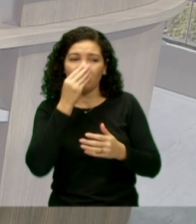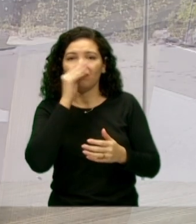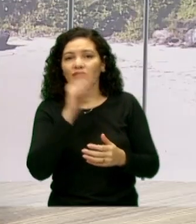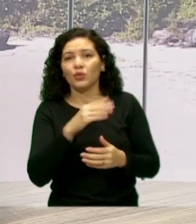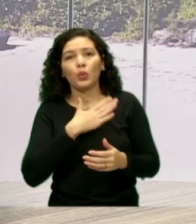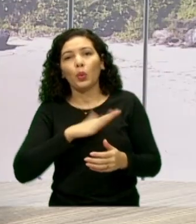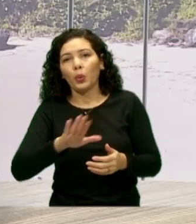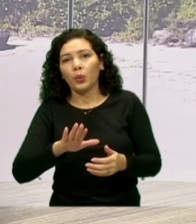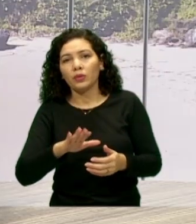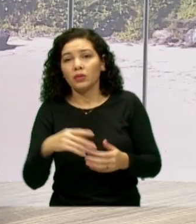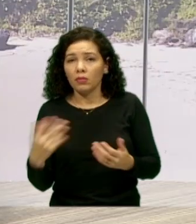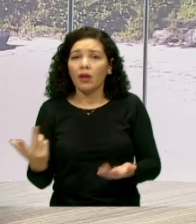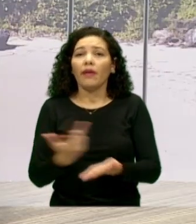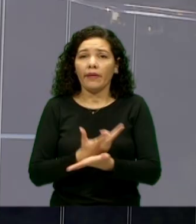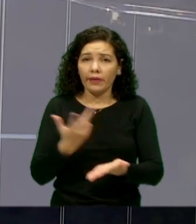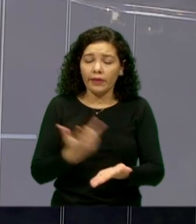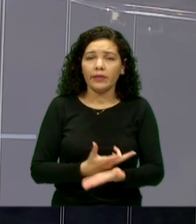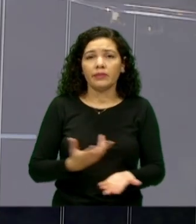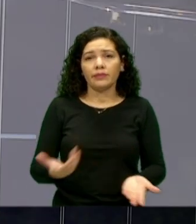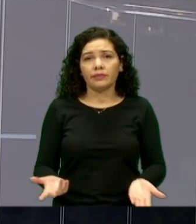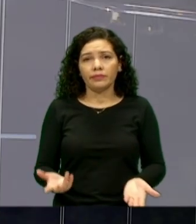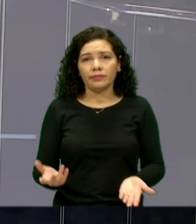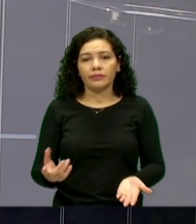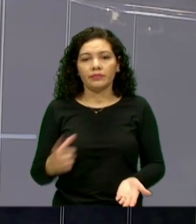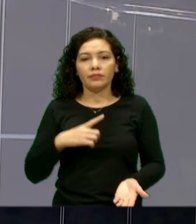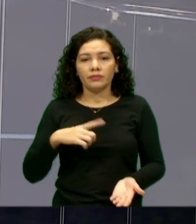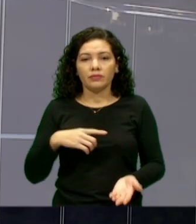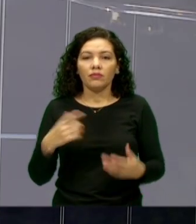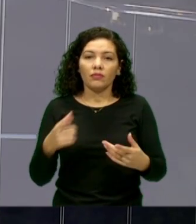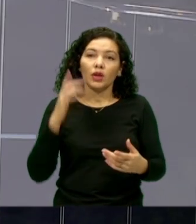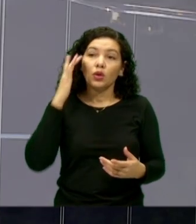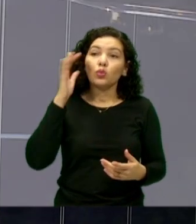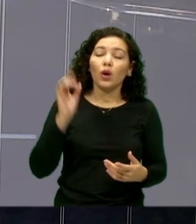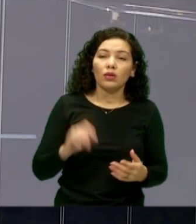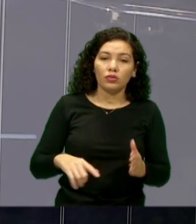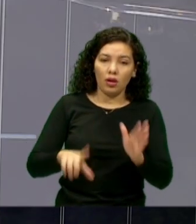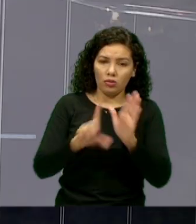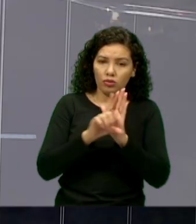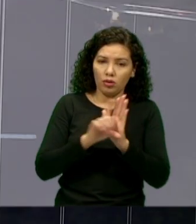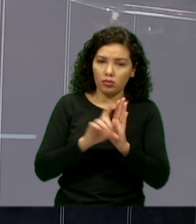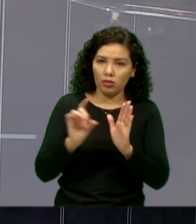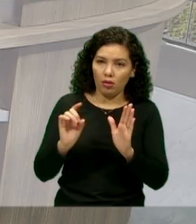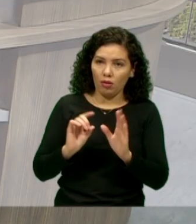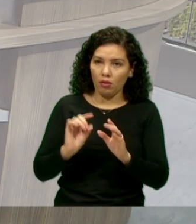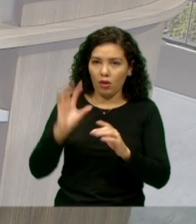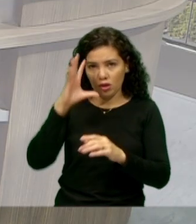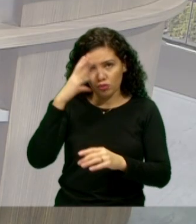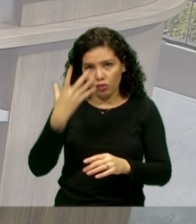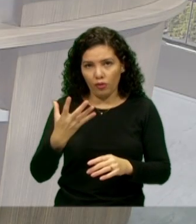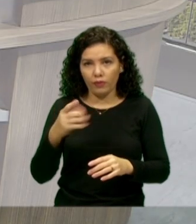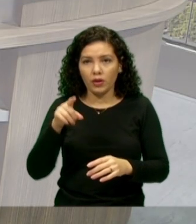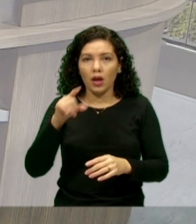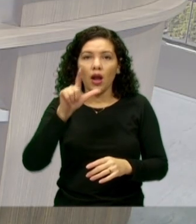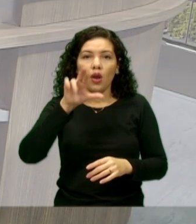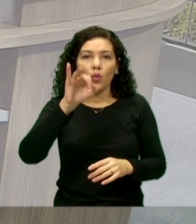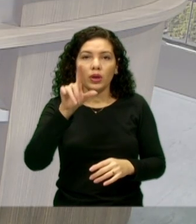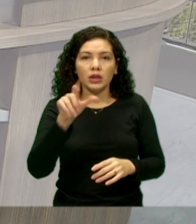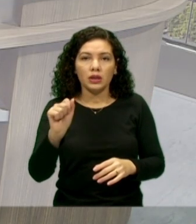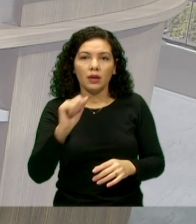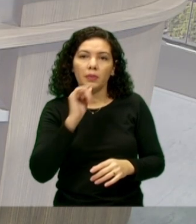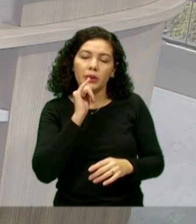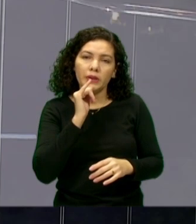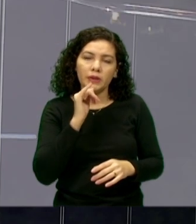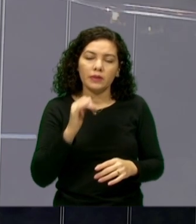errado. Mas o que resolveria isso, além de uma legislação? No teu entendimento, Luísa, por exemplo, seria uma questão